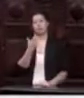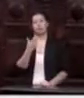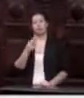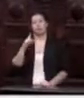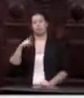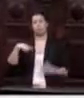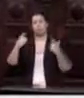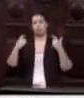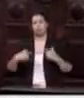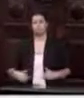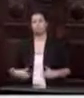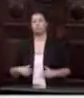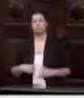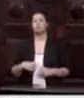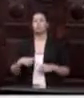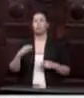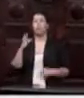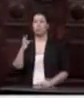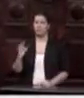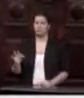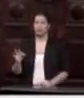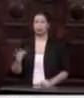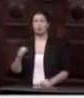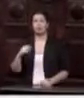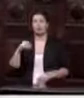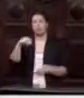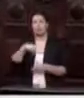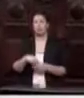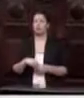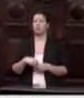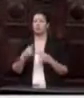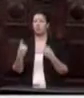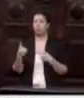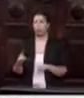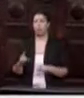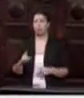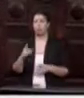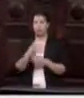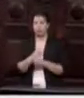proposição da bancada do Partido dos Trabalhadores votar pela rejeição das contas de 2015.